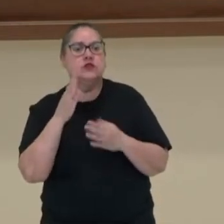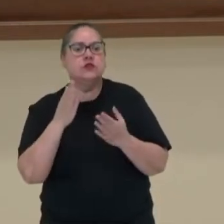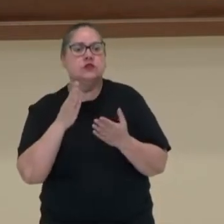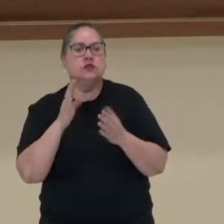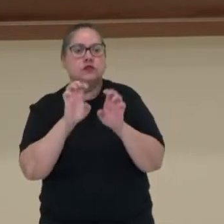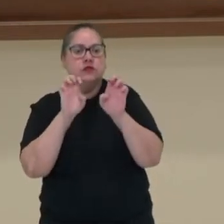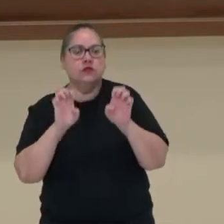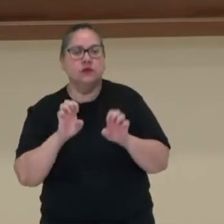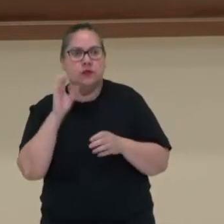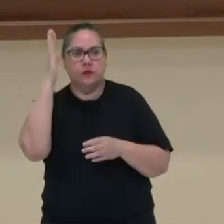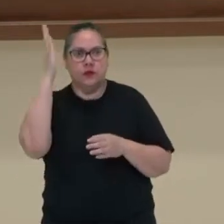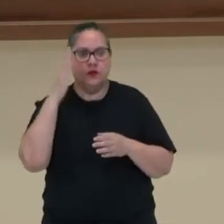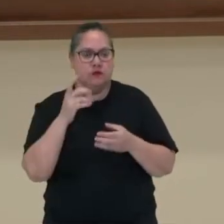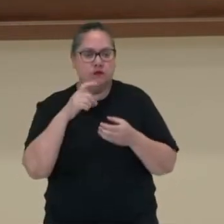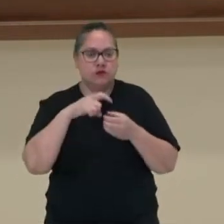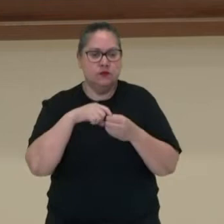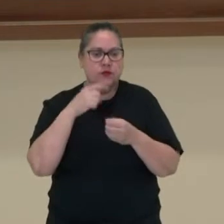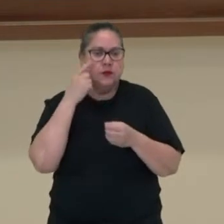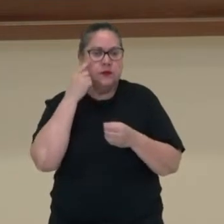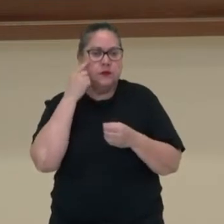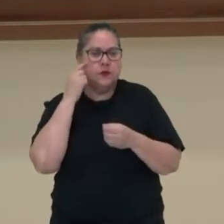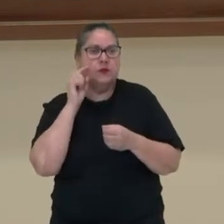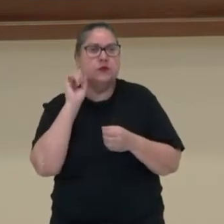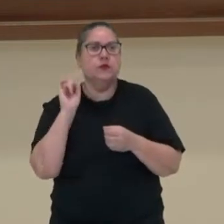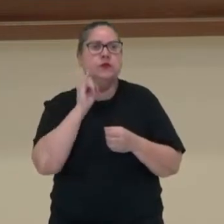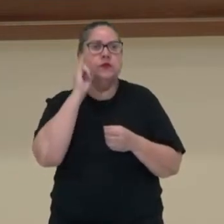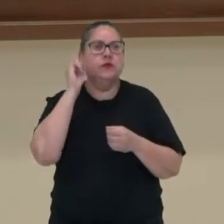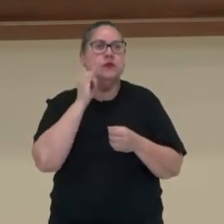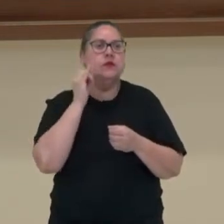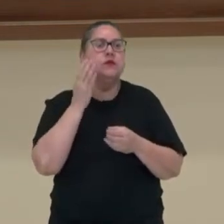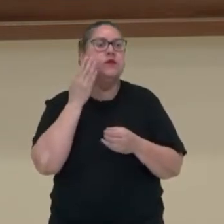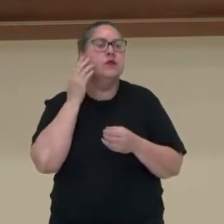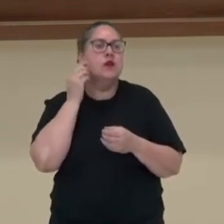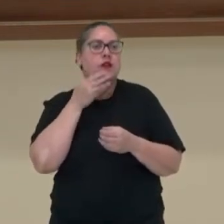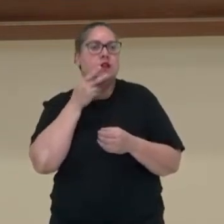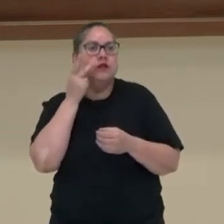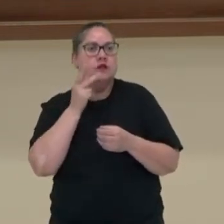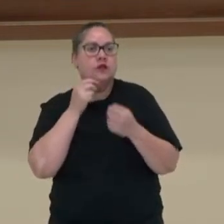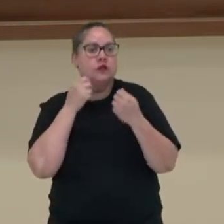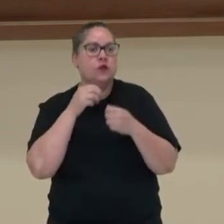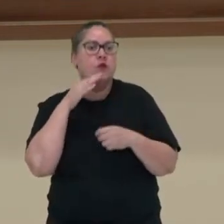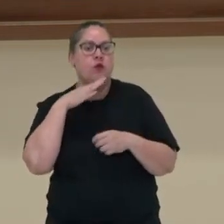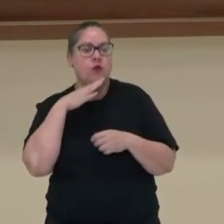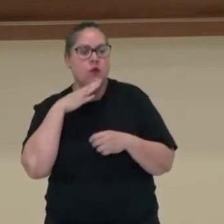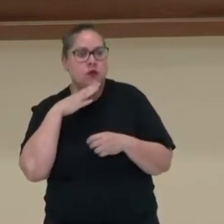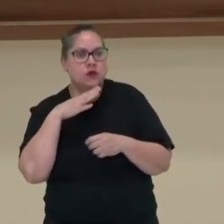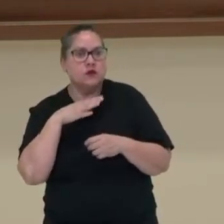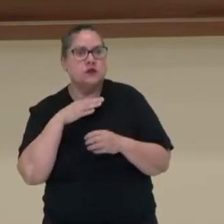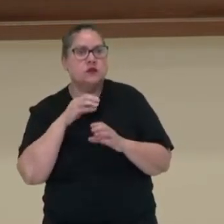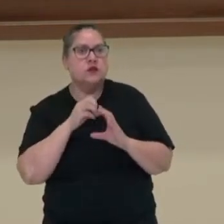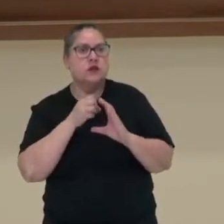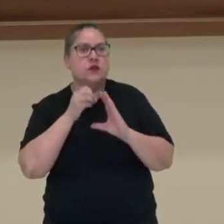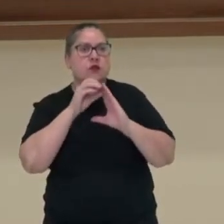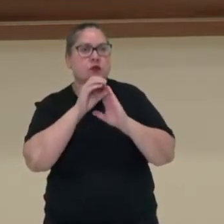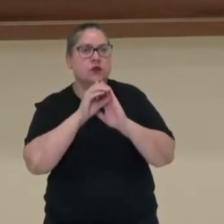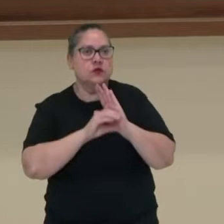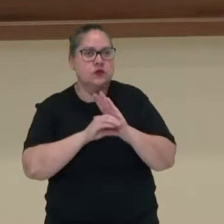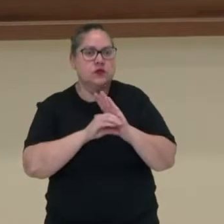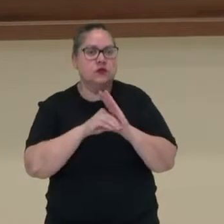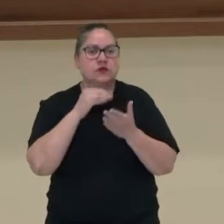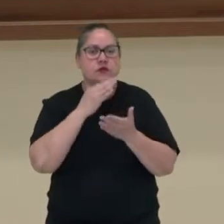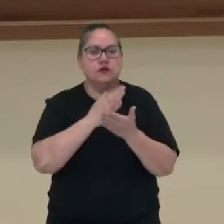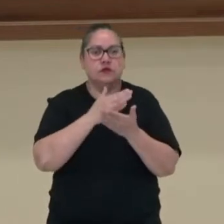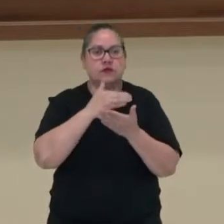Estruturar Brasil. Dentro dessa perspectiva, é importante a gente salientar que você deve conhecer o conceito da Divisão Internacional do Trabalho